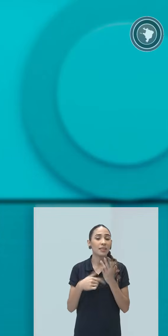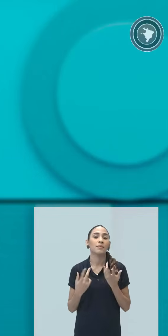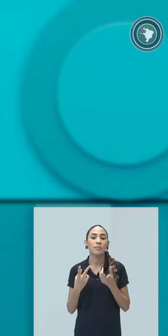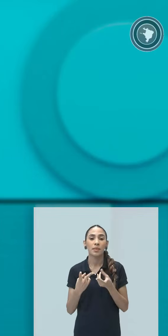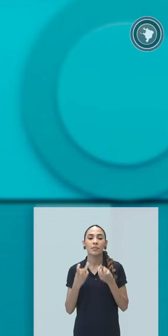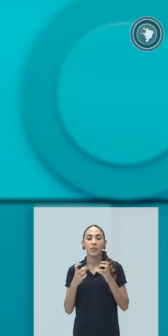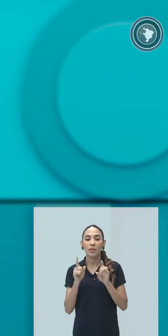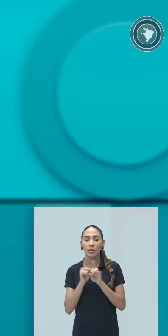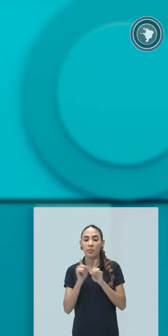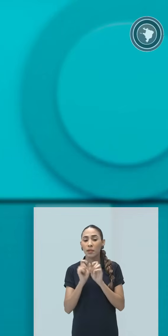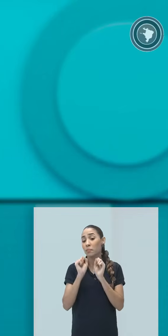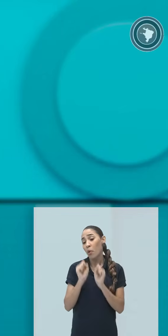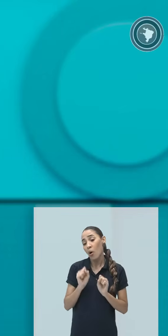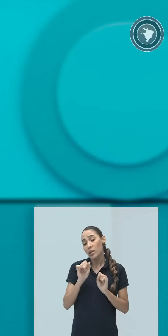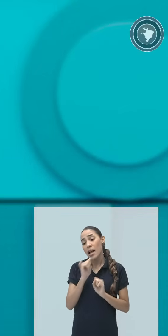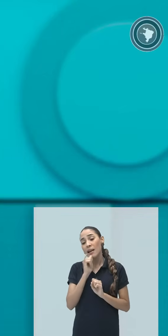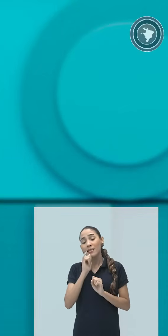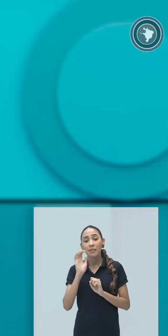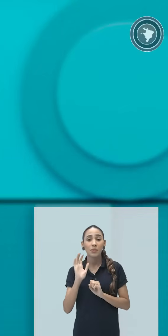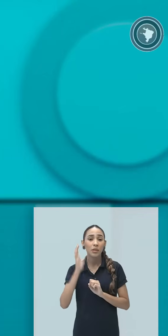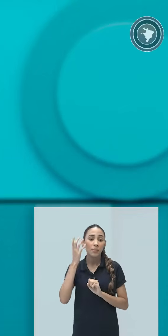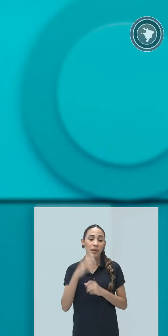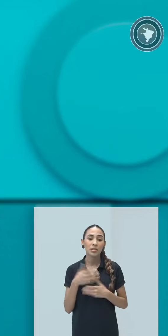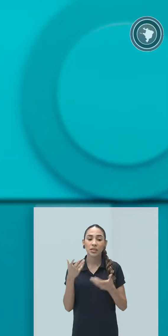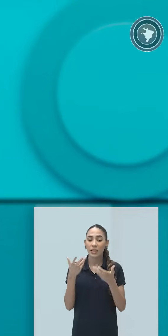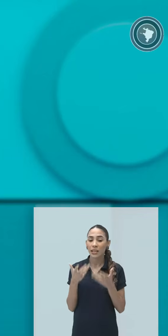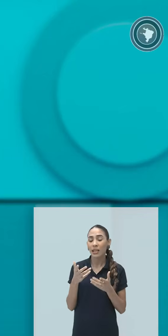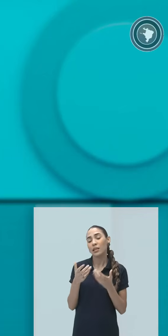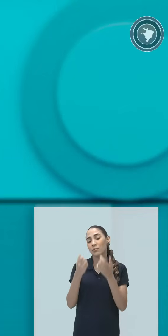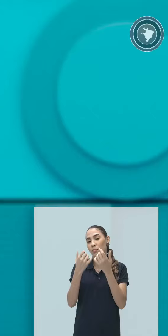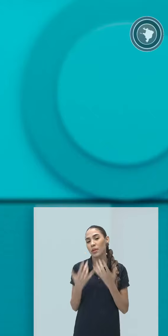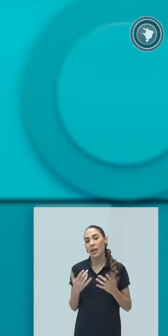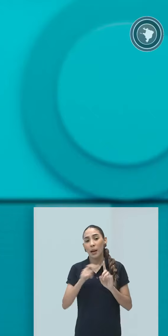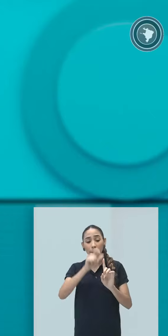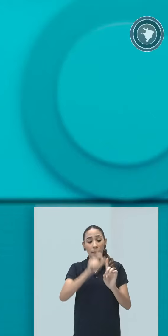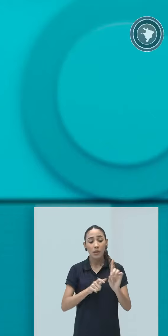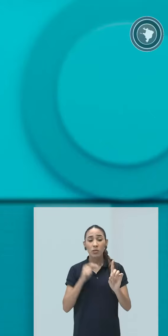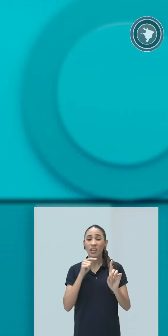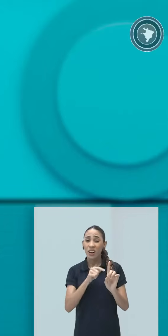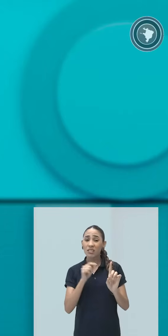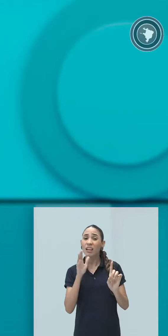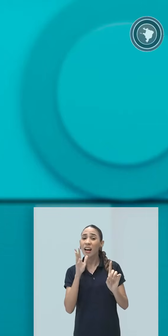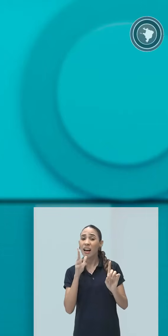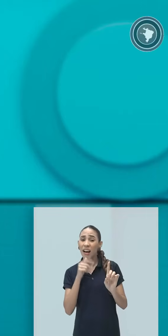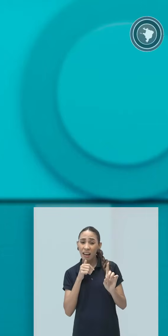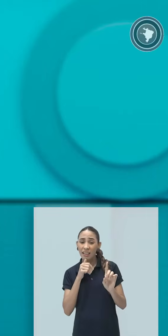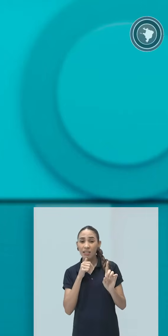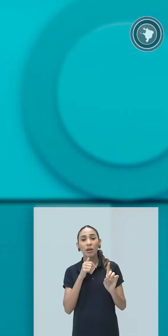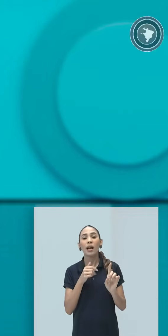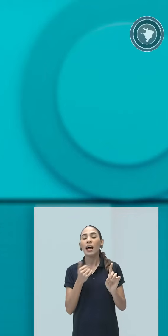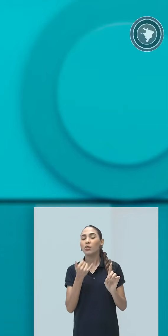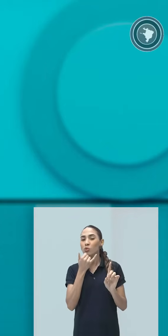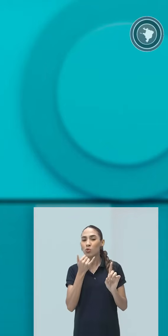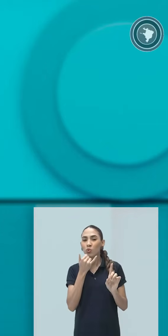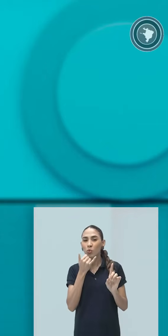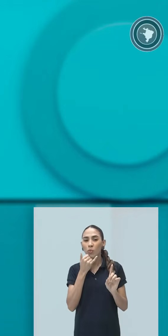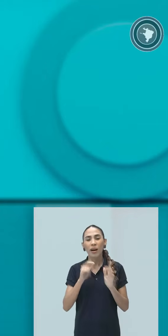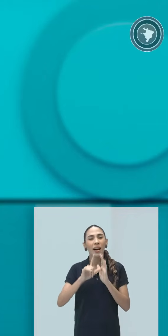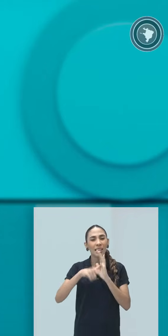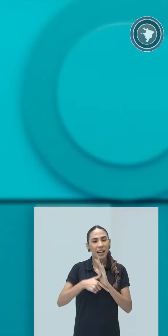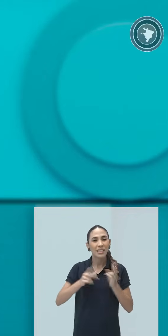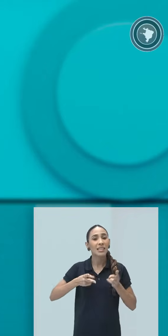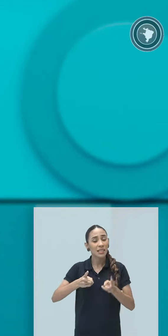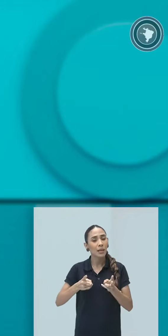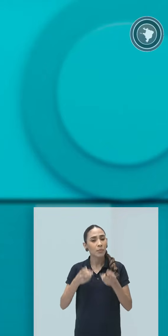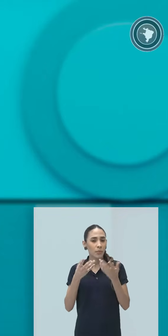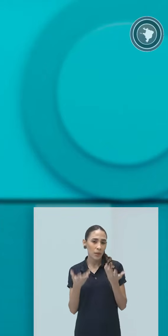que ela pode, de repente, ali estar querendo dizer que a personagem se atrasa sempre. Então, percebe que há uma brincadeira ali por